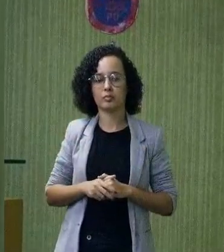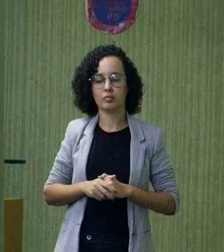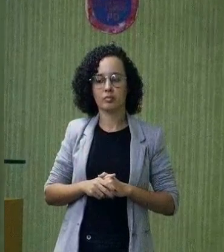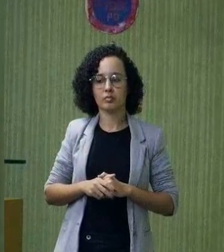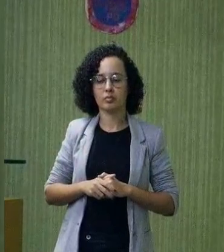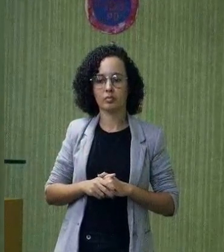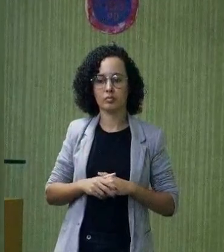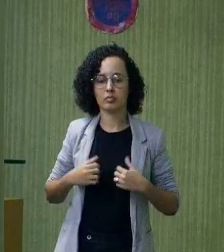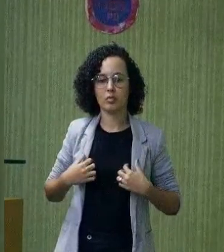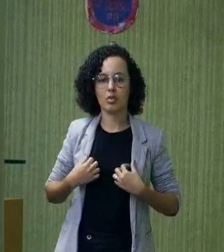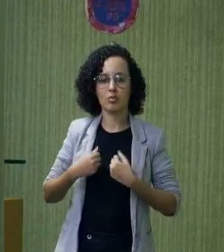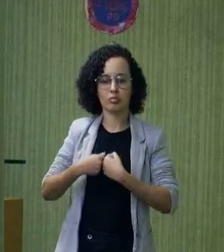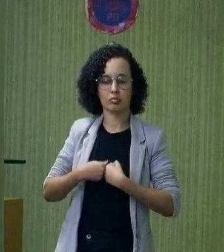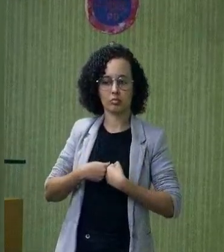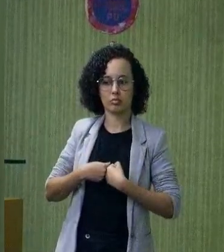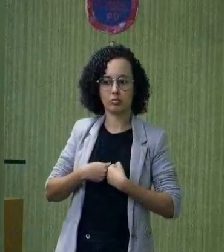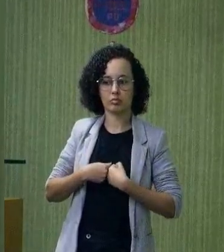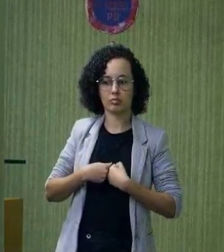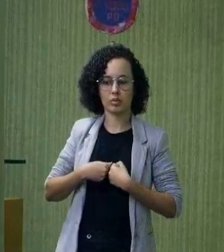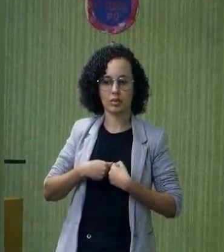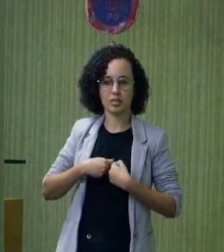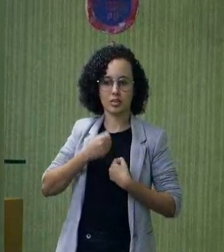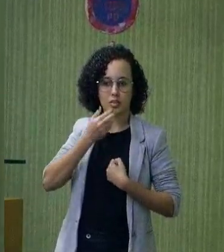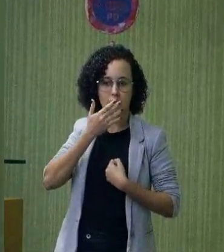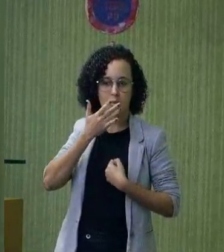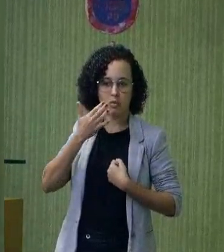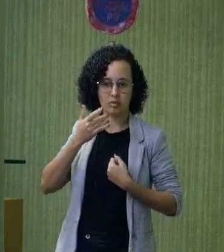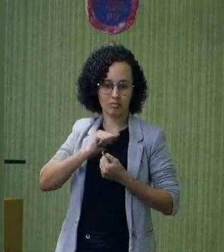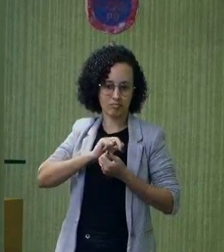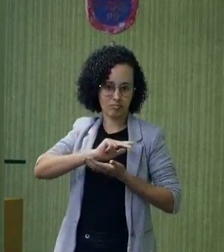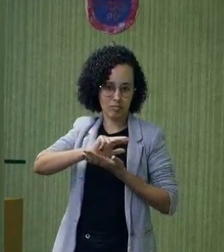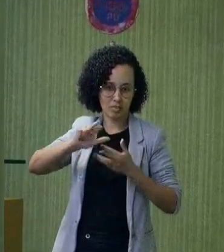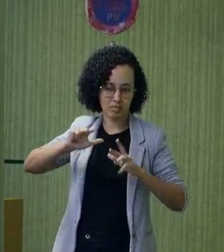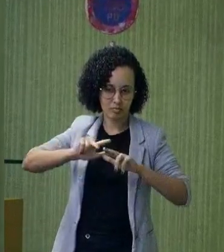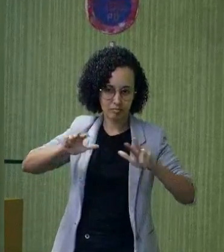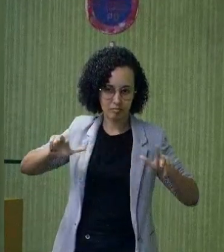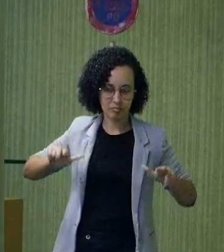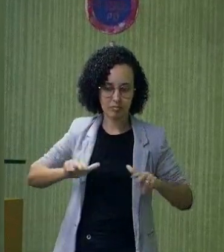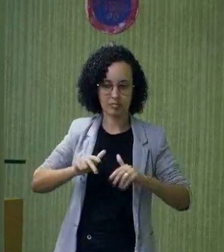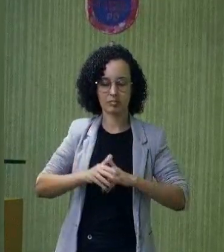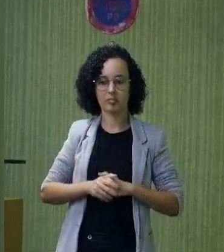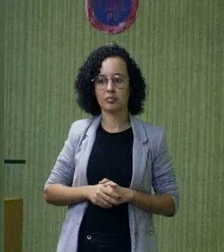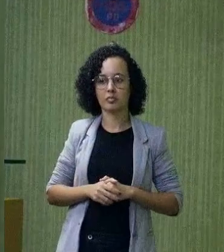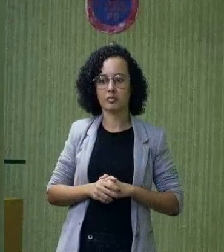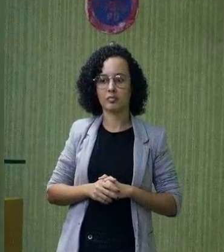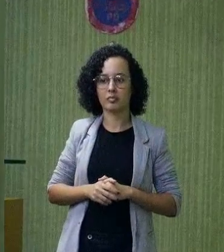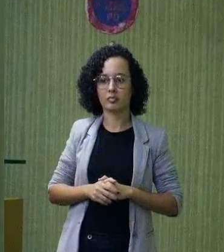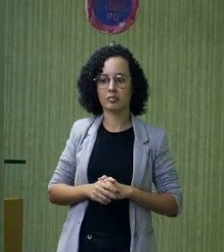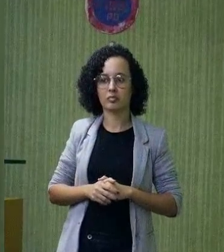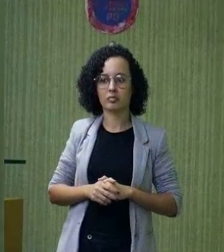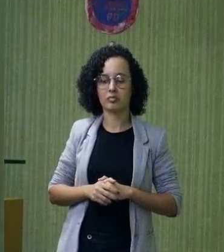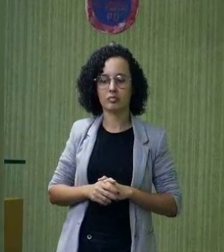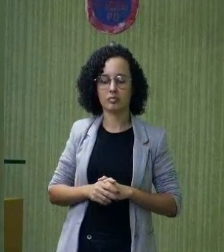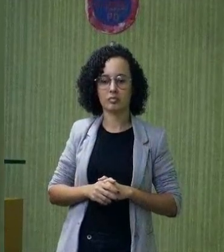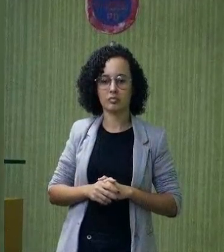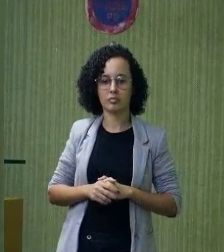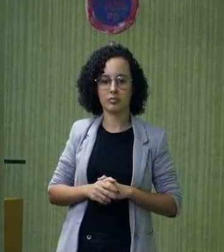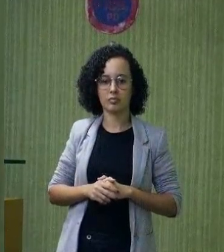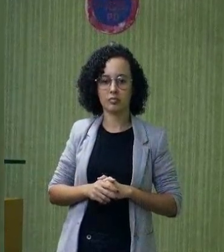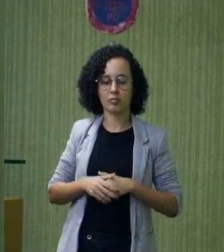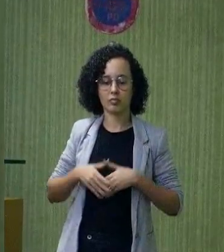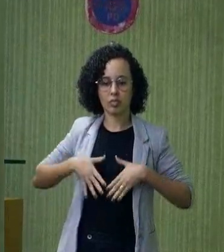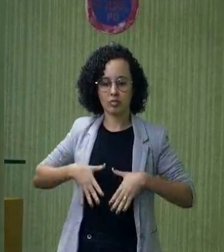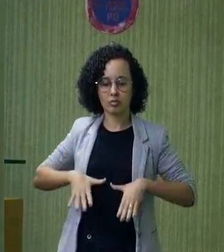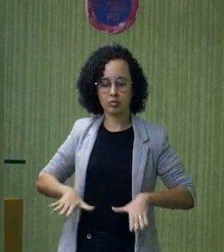com blazer bem amazônico bem colorido para não e com uma com vestido